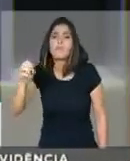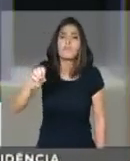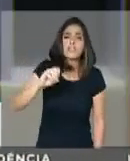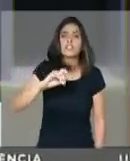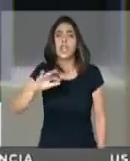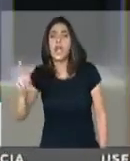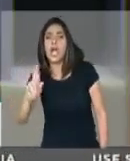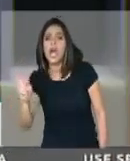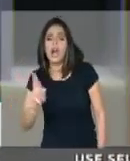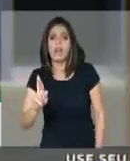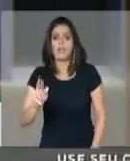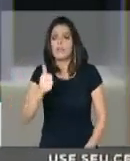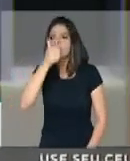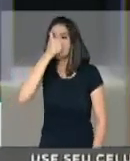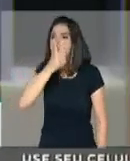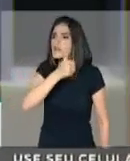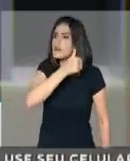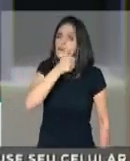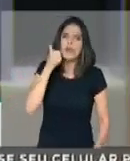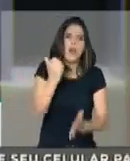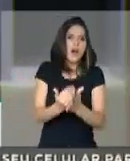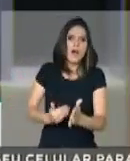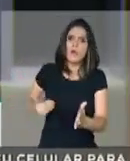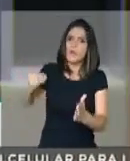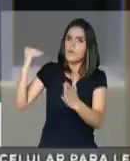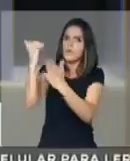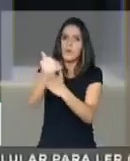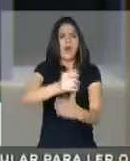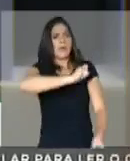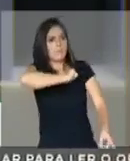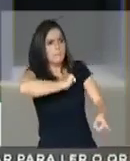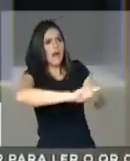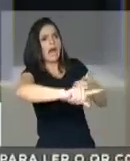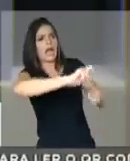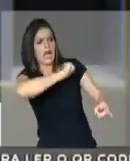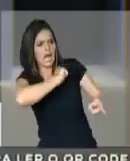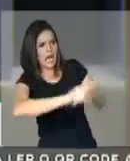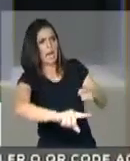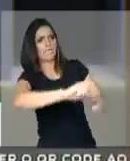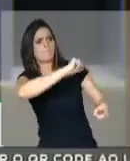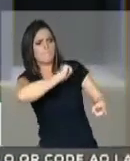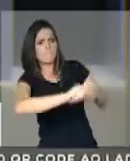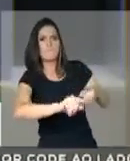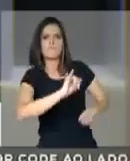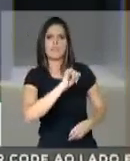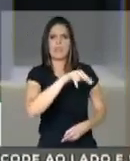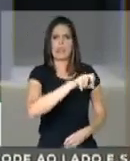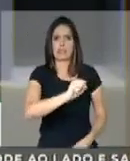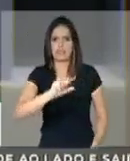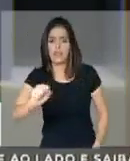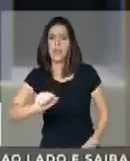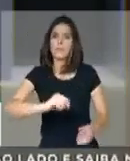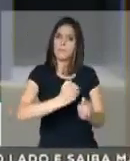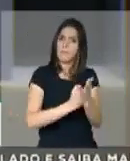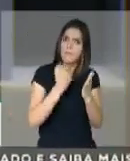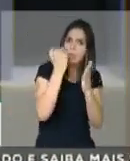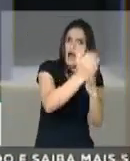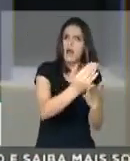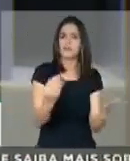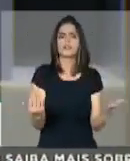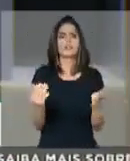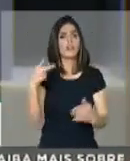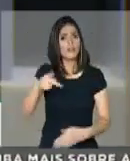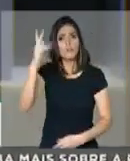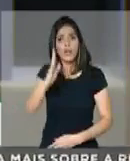reais, que faça um sacrifício, dando mais e mais, num país cujos